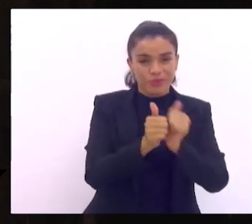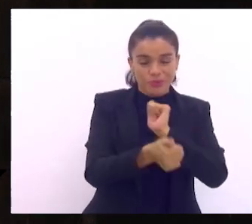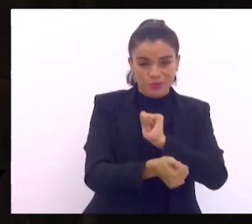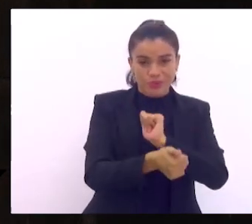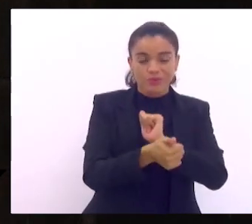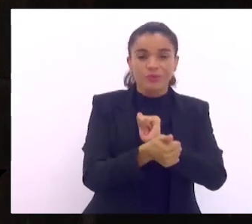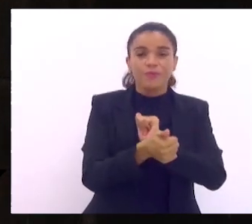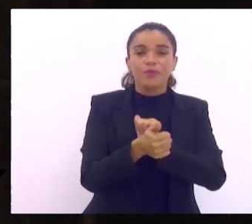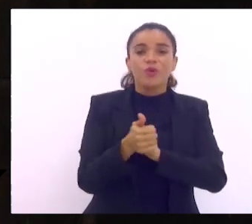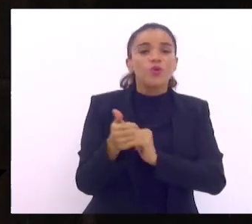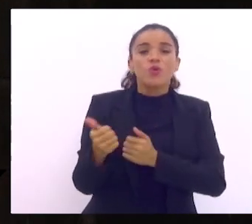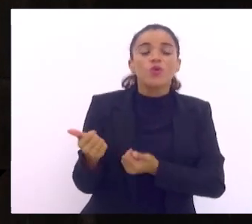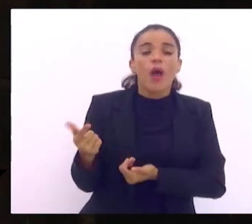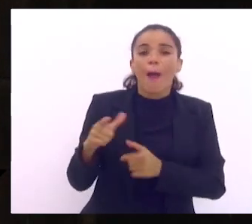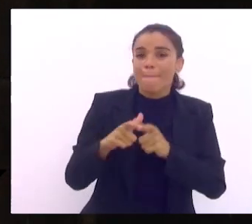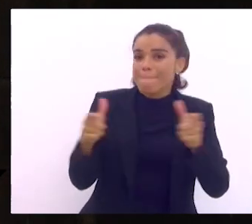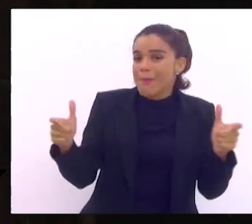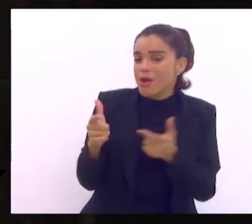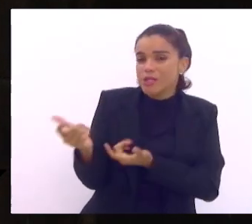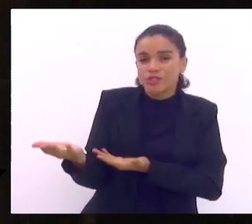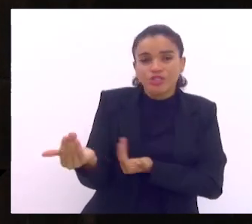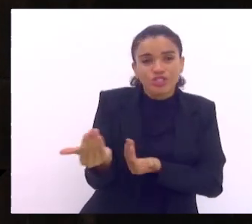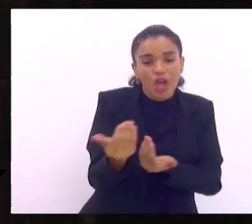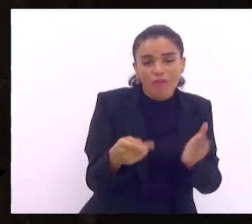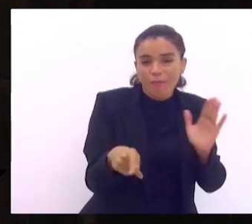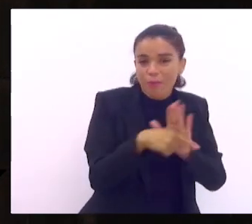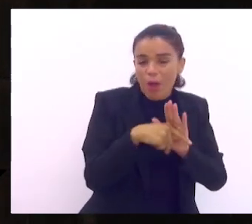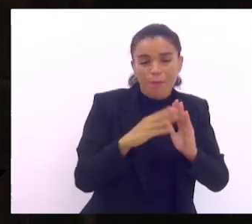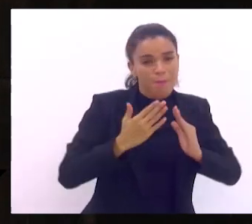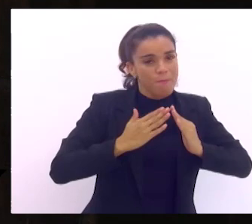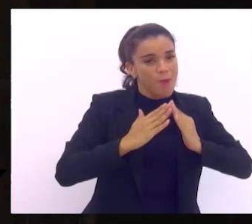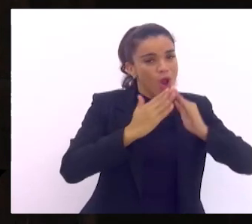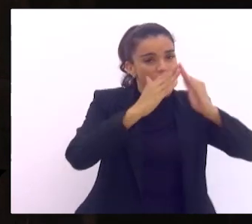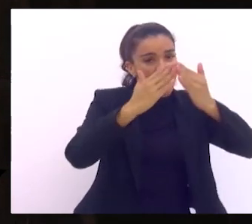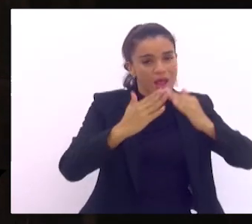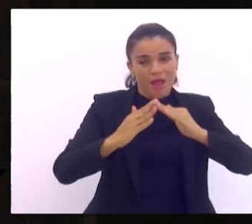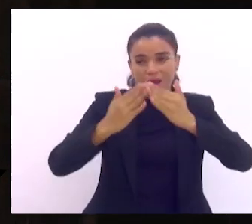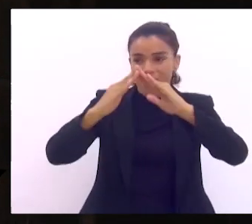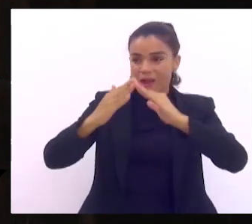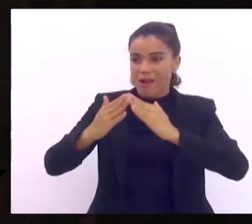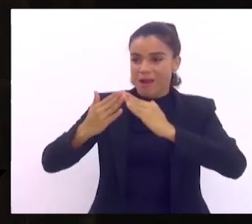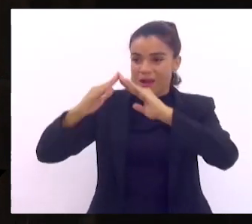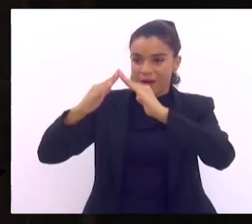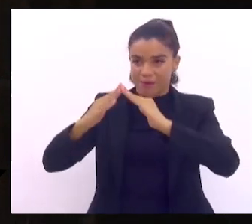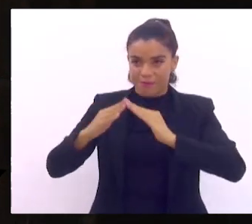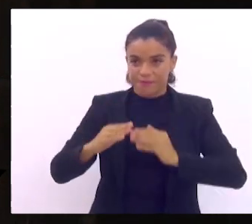os jovens são das comunidades, as crianças são da comunidade. E